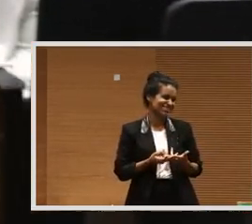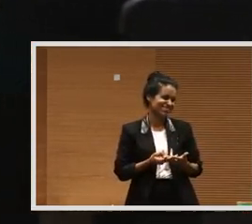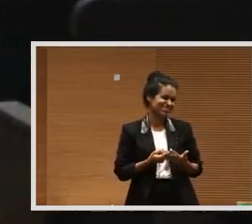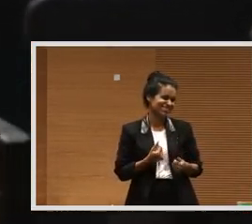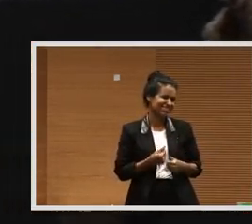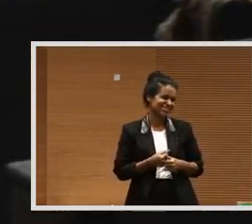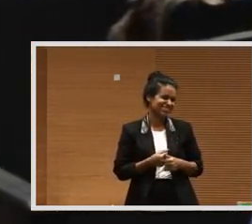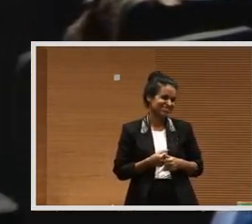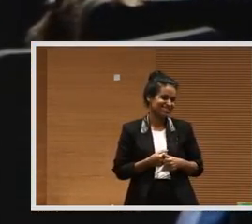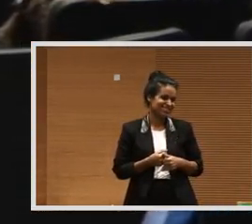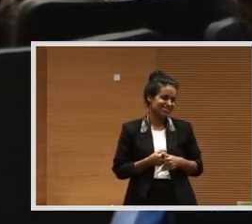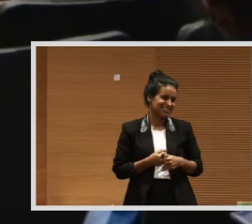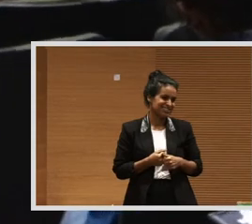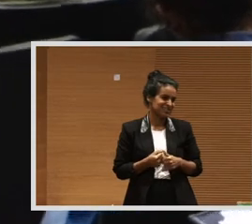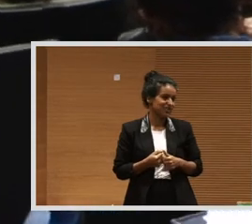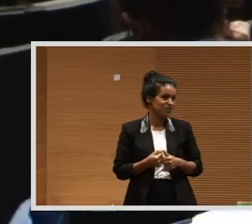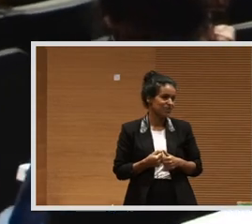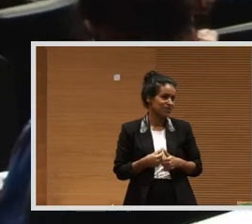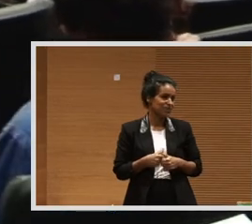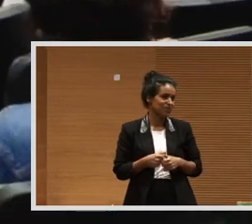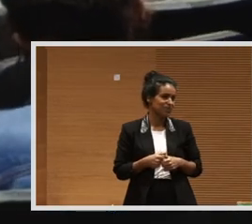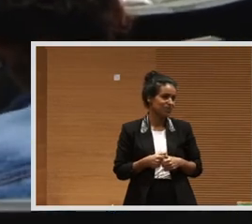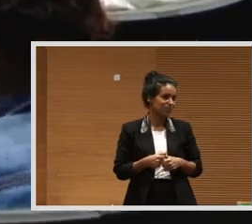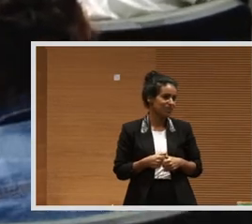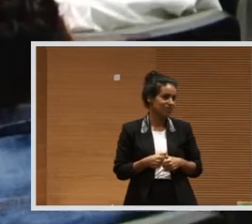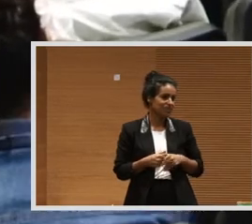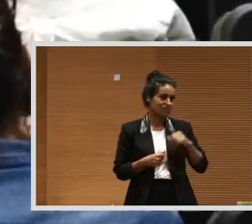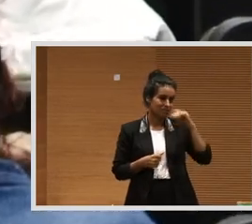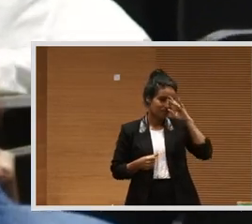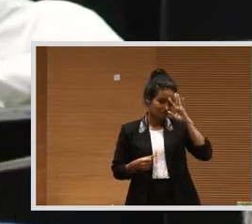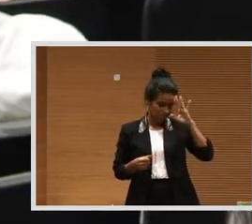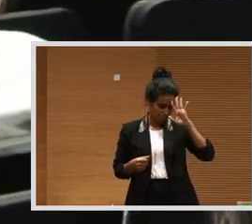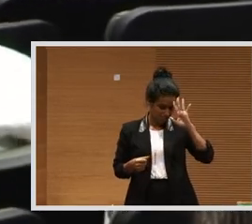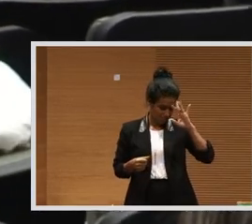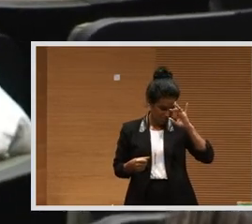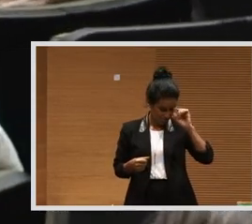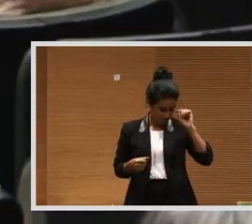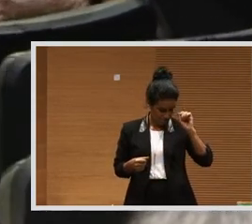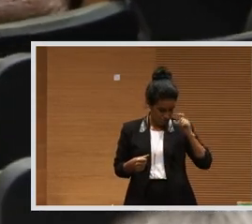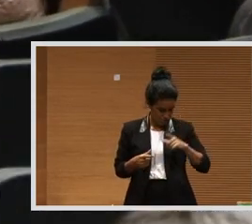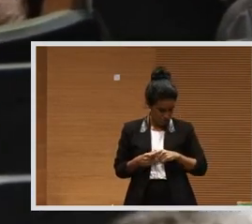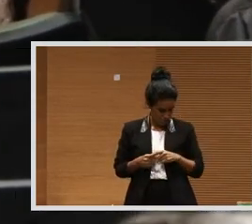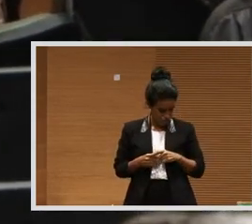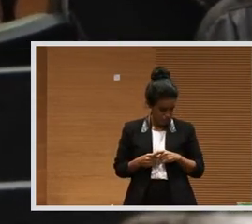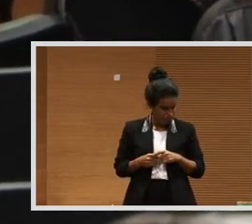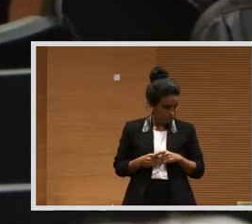Obrigado pela paciência. Tá bom. Não tem problema. Não, assim, ó, eu fiquei pensando nessa questão